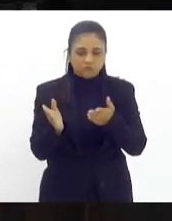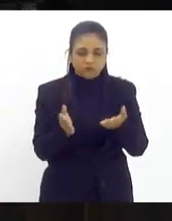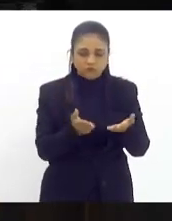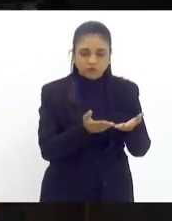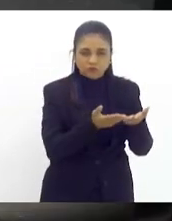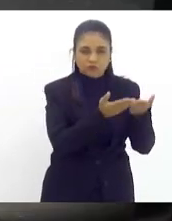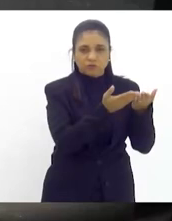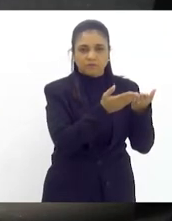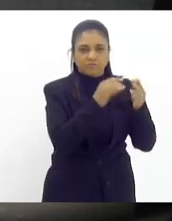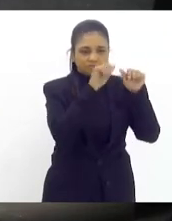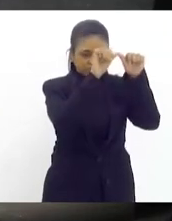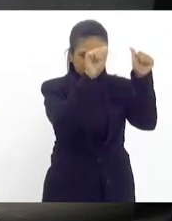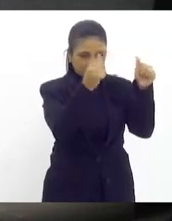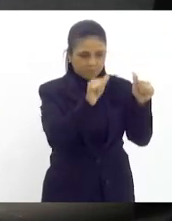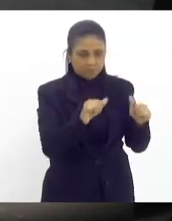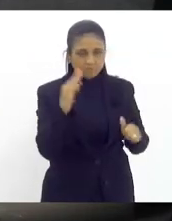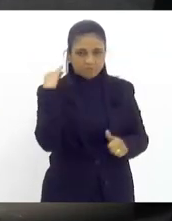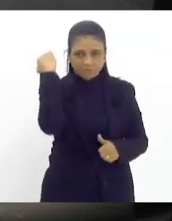Fátima